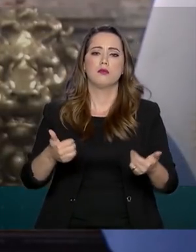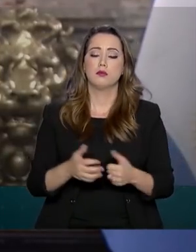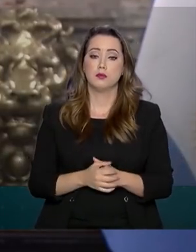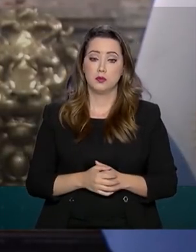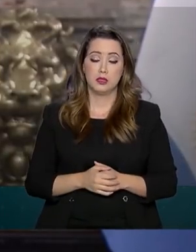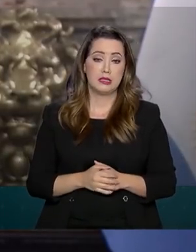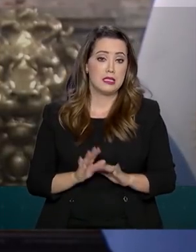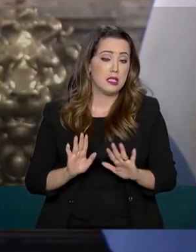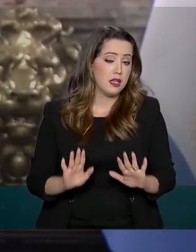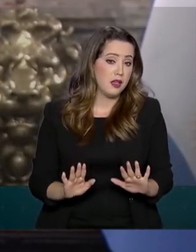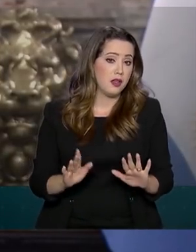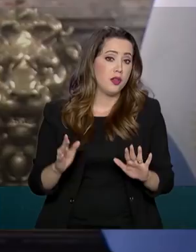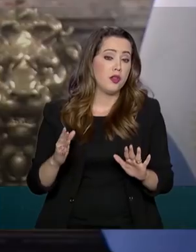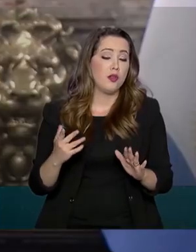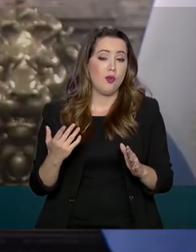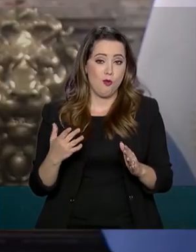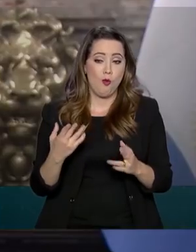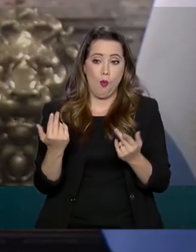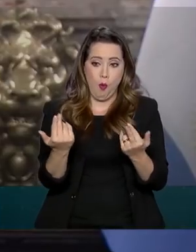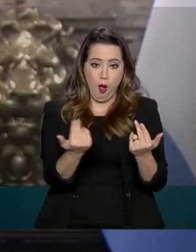de forma irmanada,